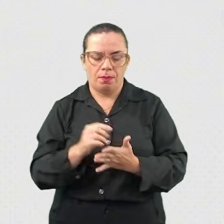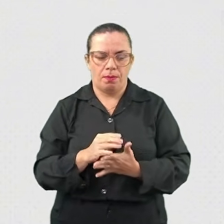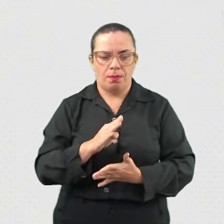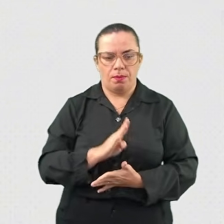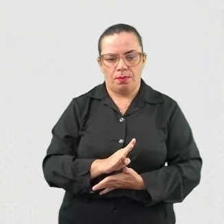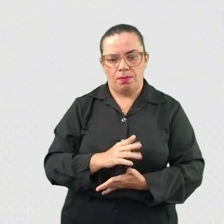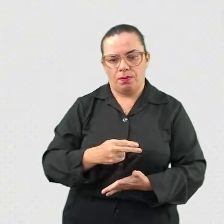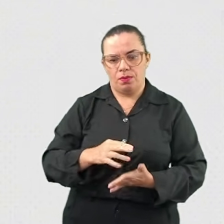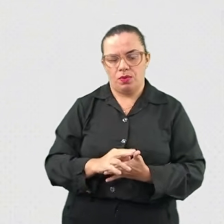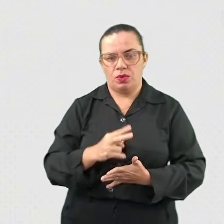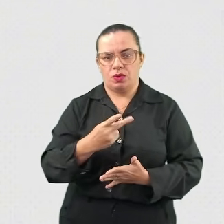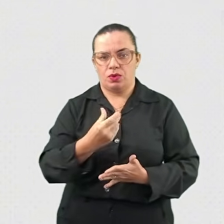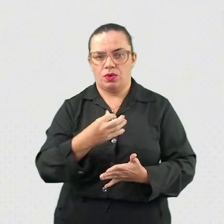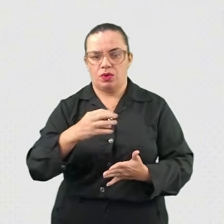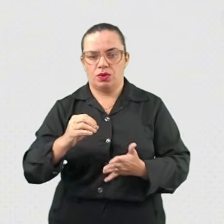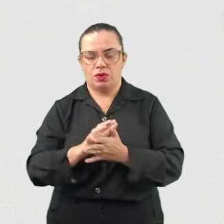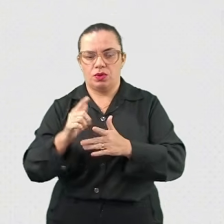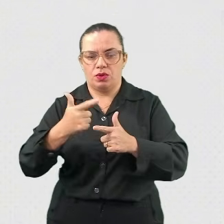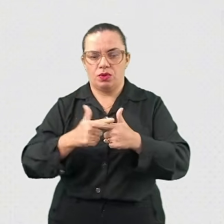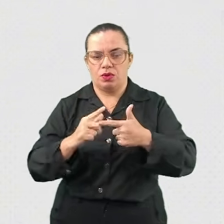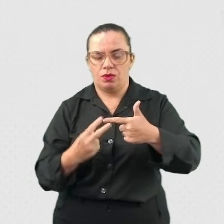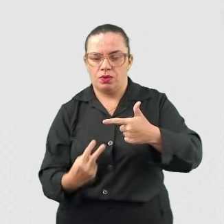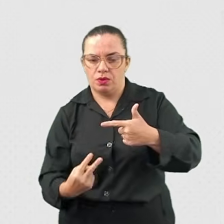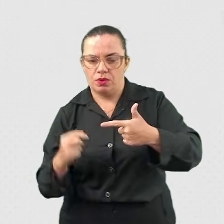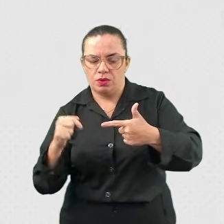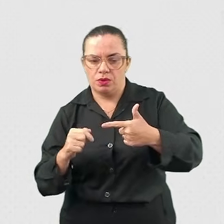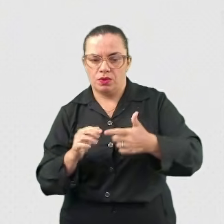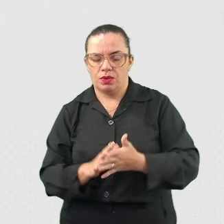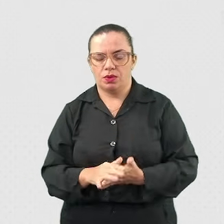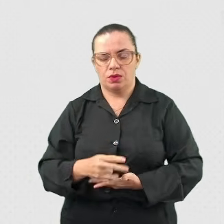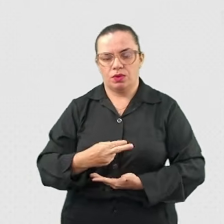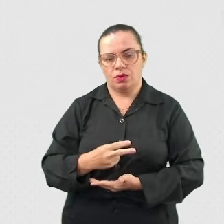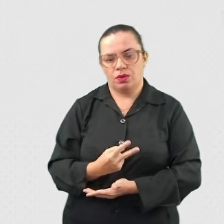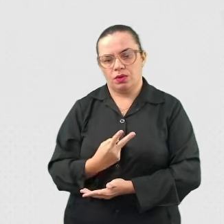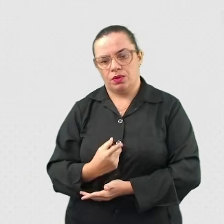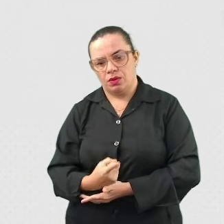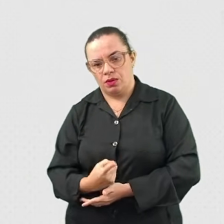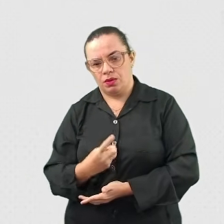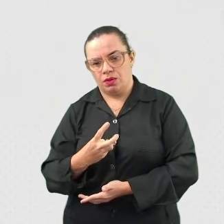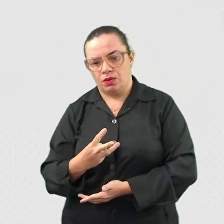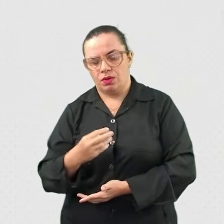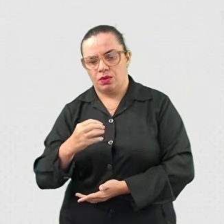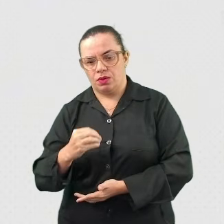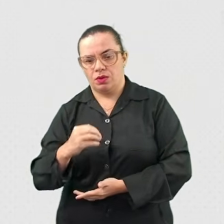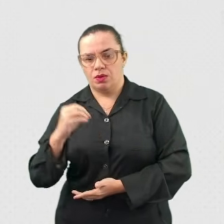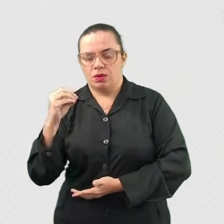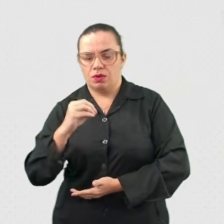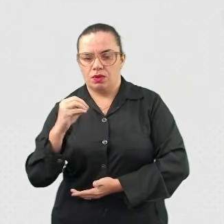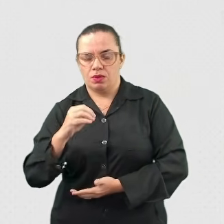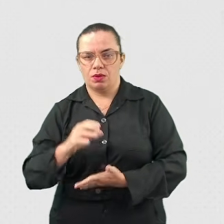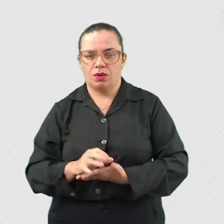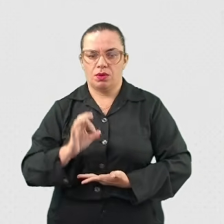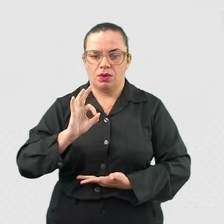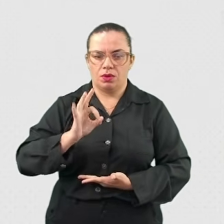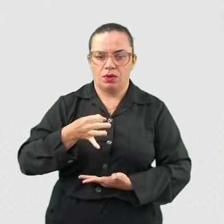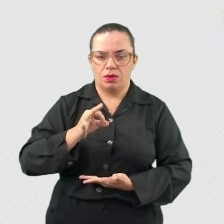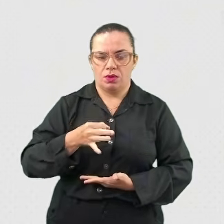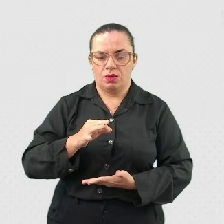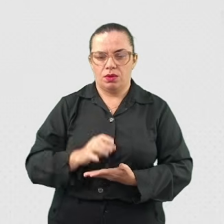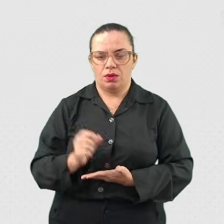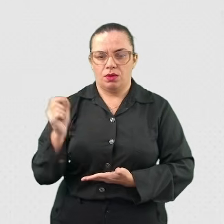dividindo 260 por 2, você vai ter 130 graus, certo? enquanto o beta